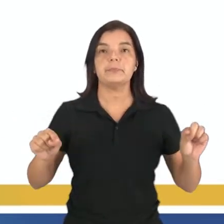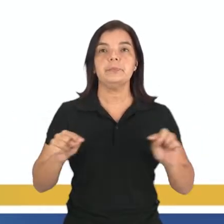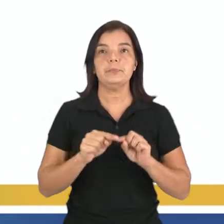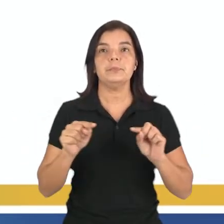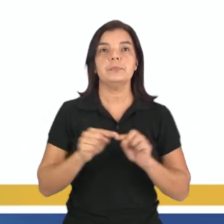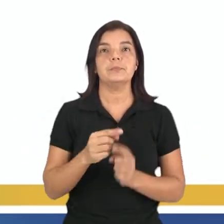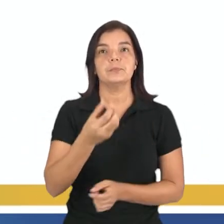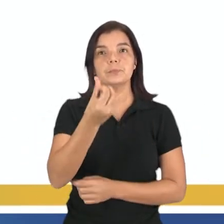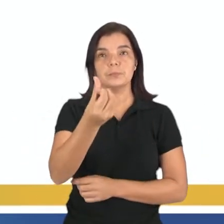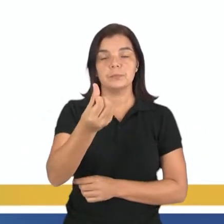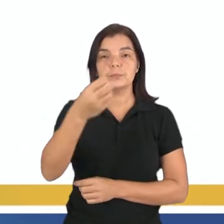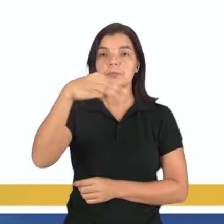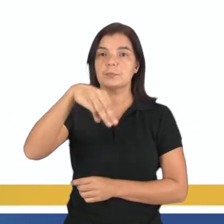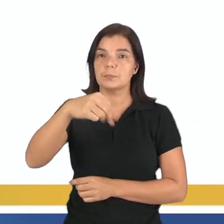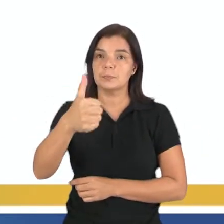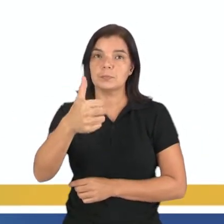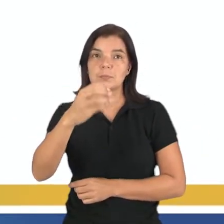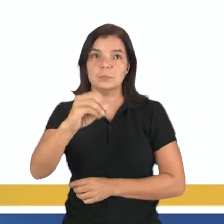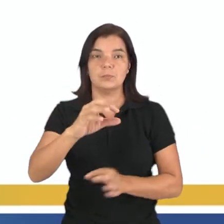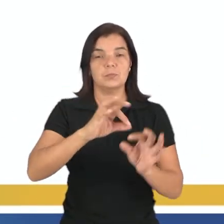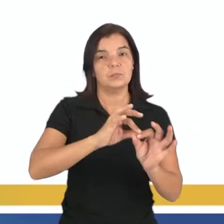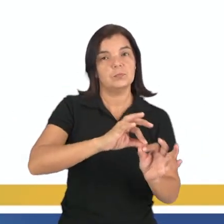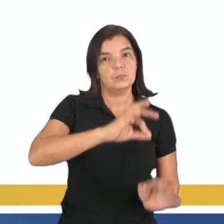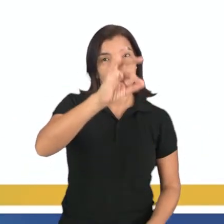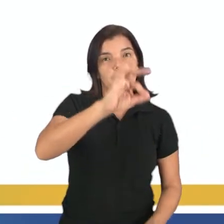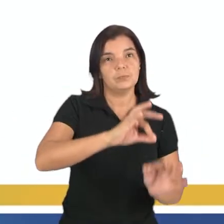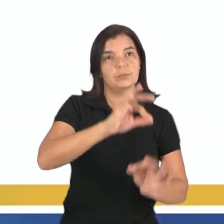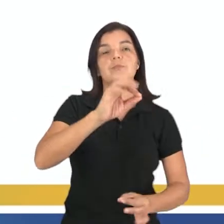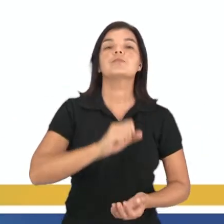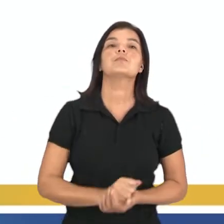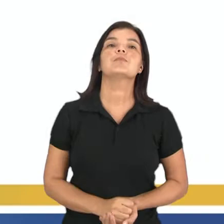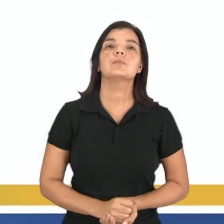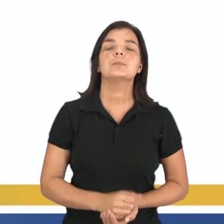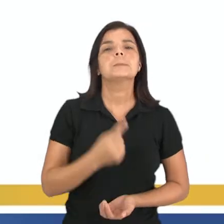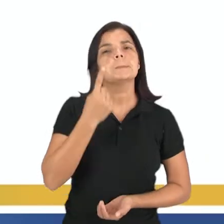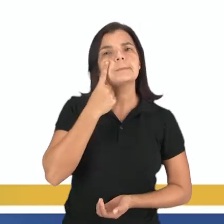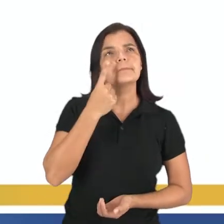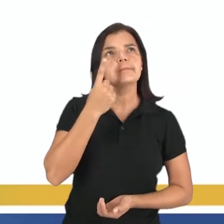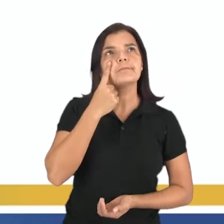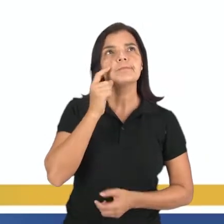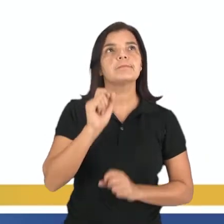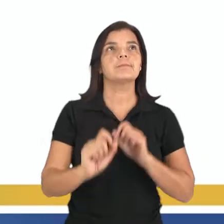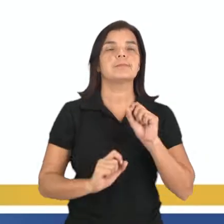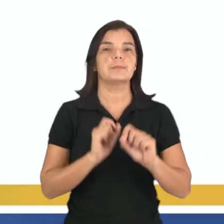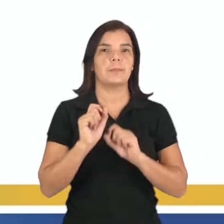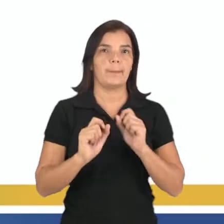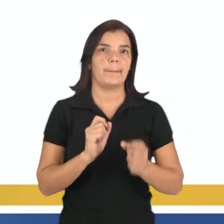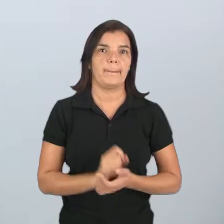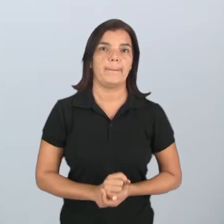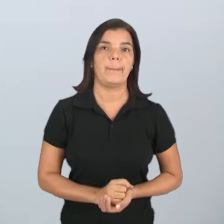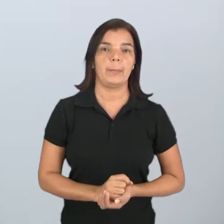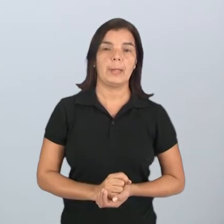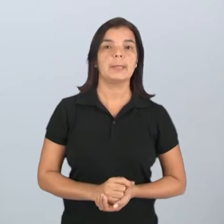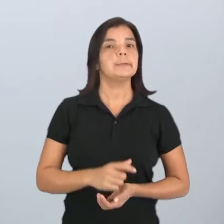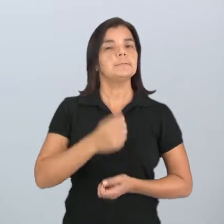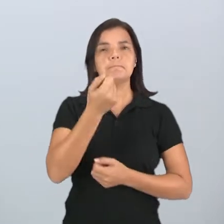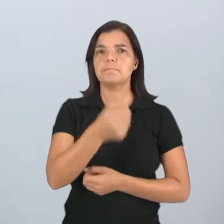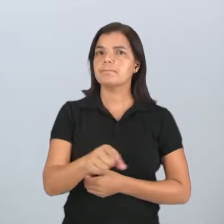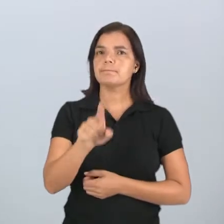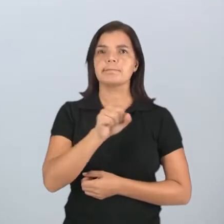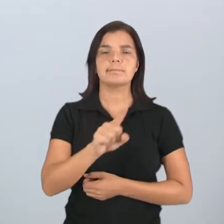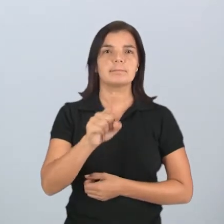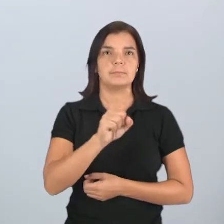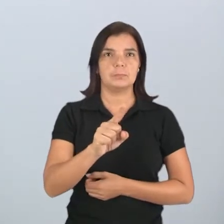com 6,10 metros de largura. Então, a gente pode ver que a gente não